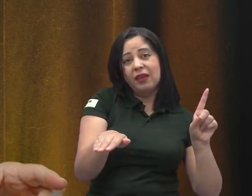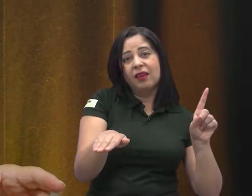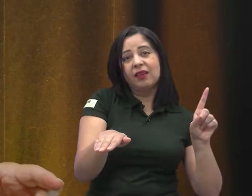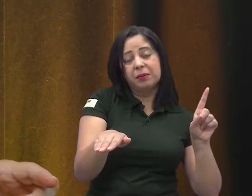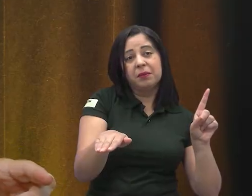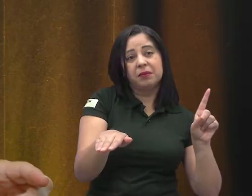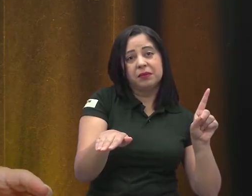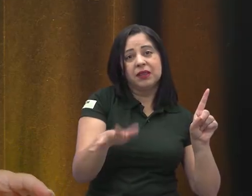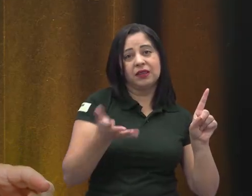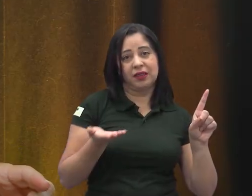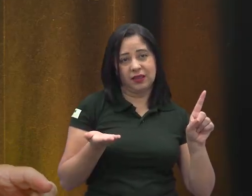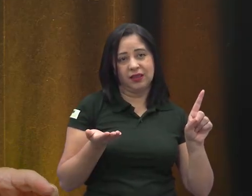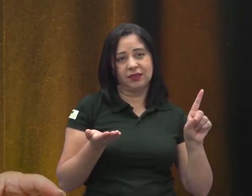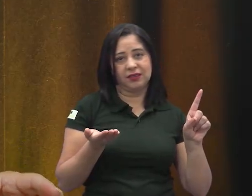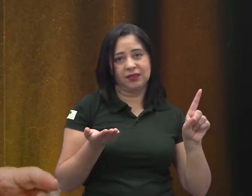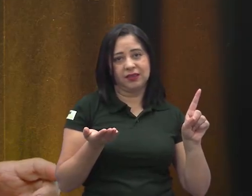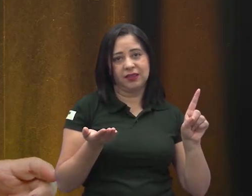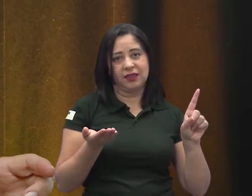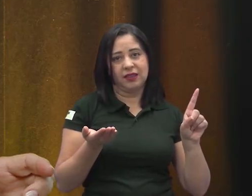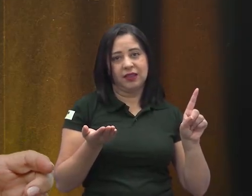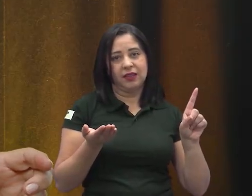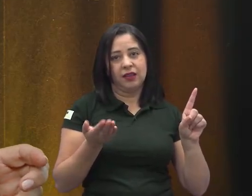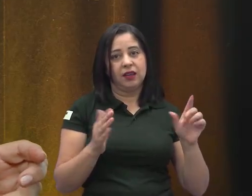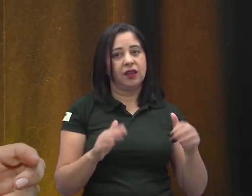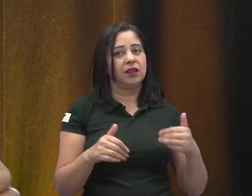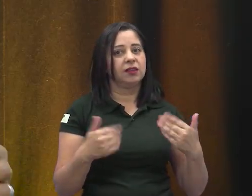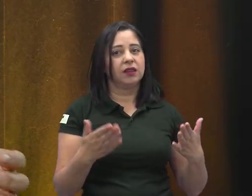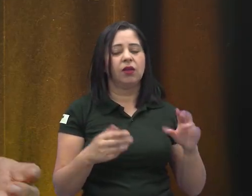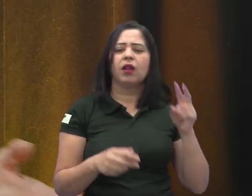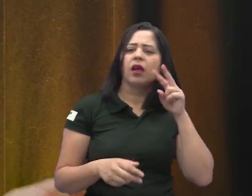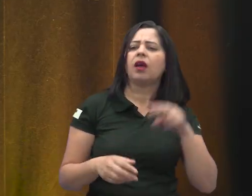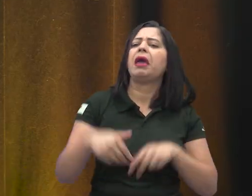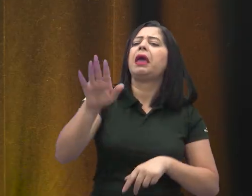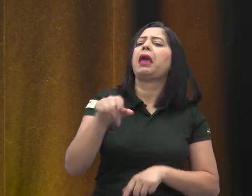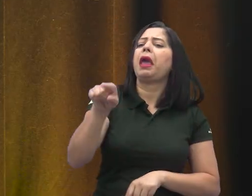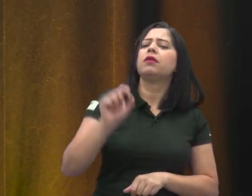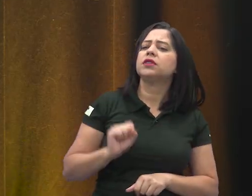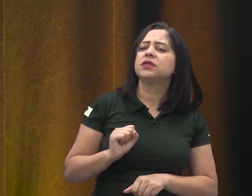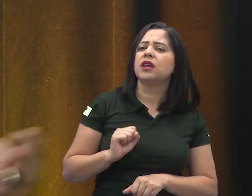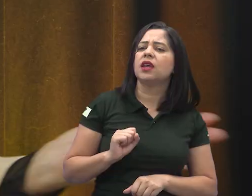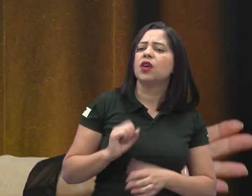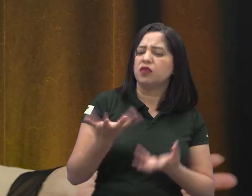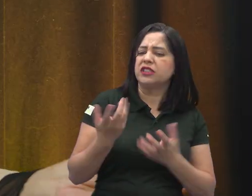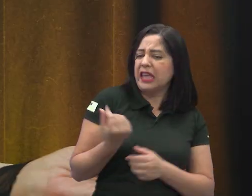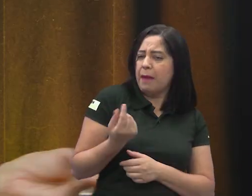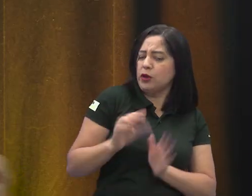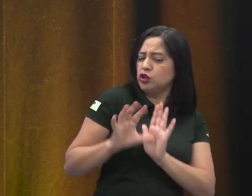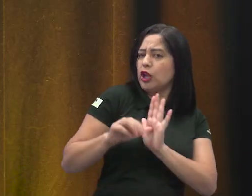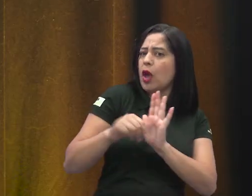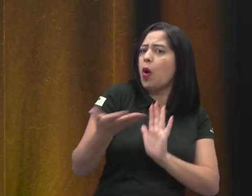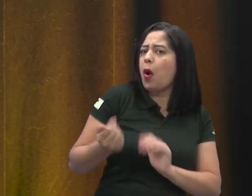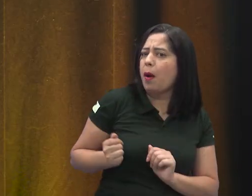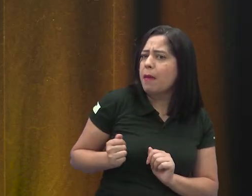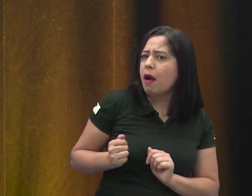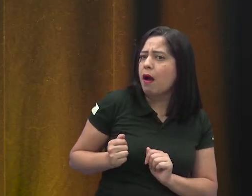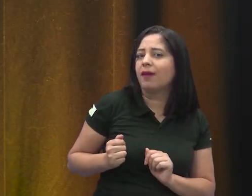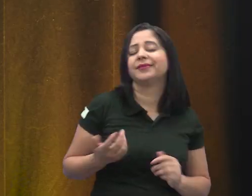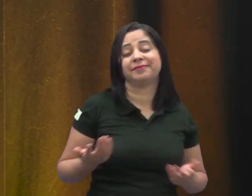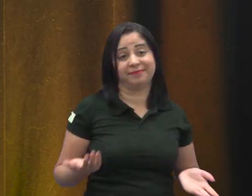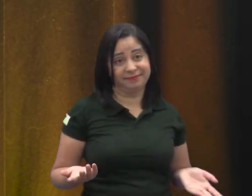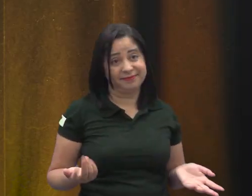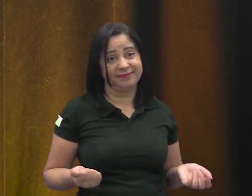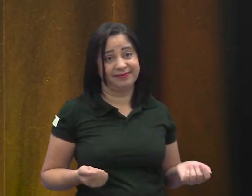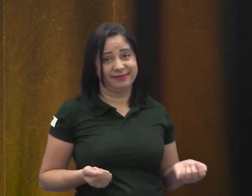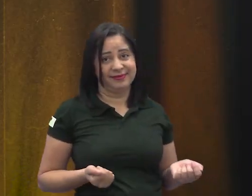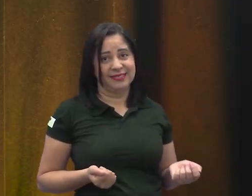lá que chega a memória dela. Então ela olha para a filha, quem é você? Você quer roubar o meu dinheiro? Ela tem preocupação no ganho.